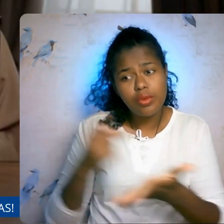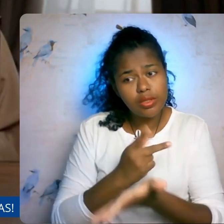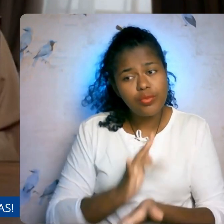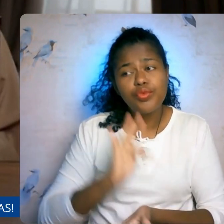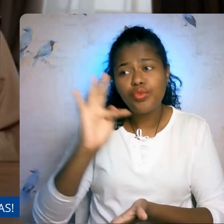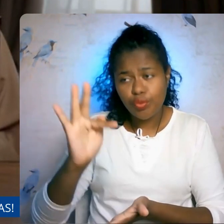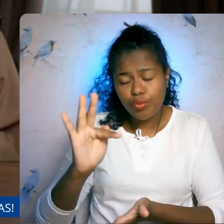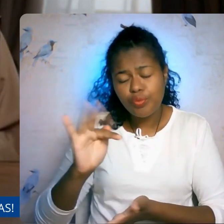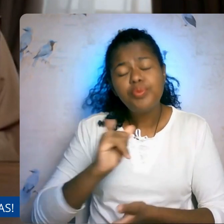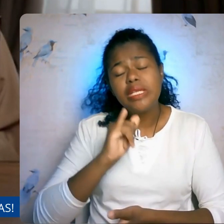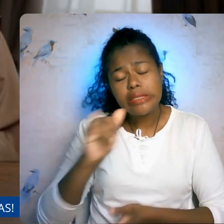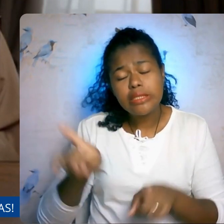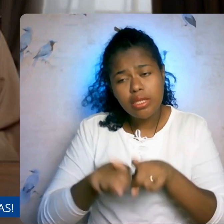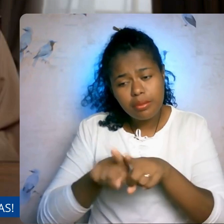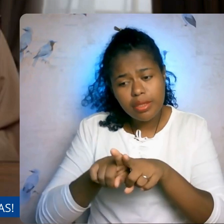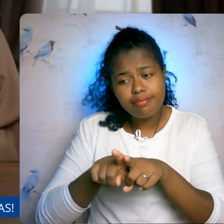da salvação.